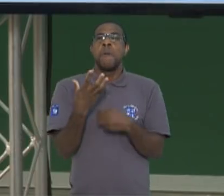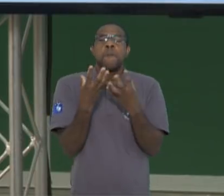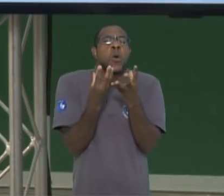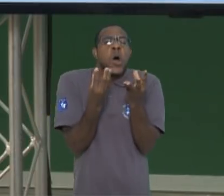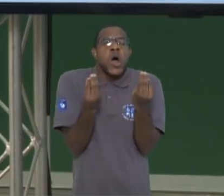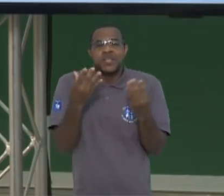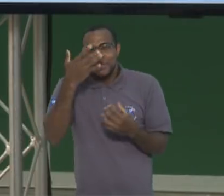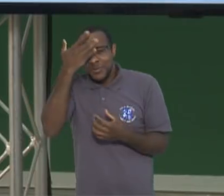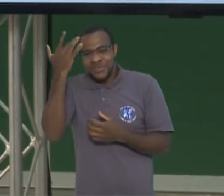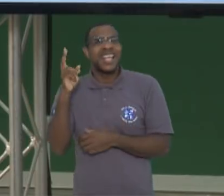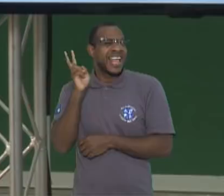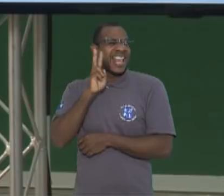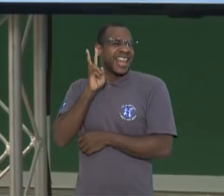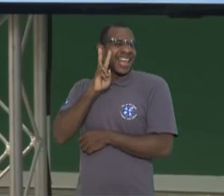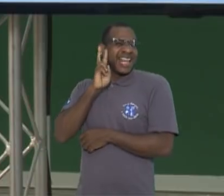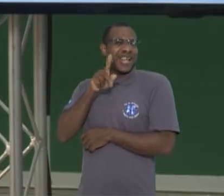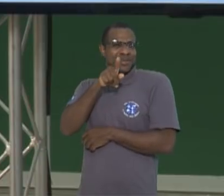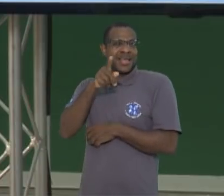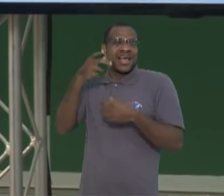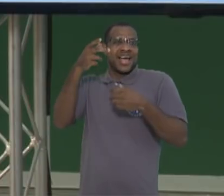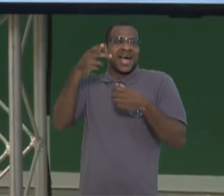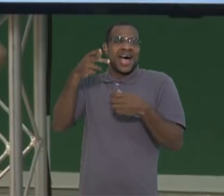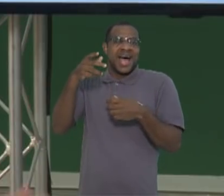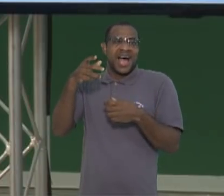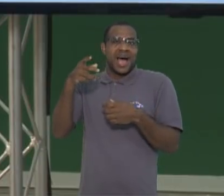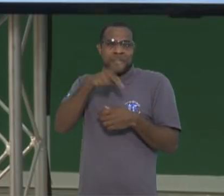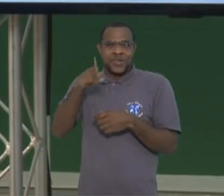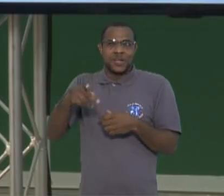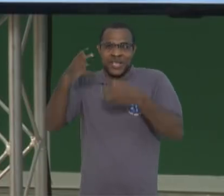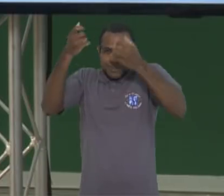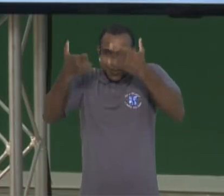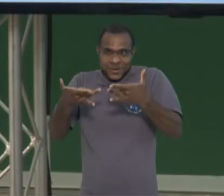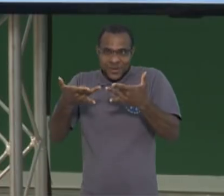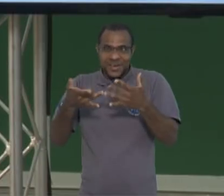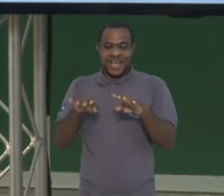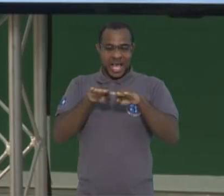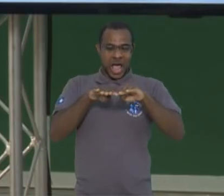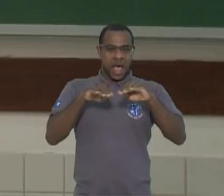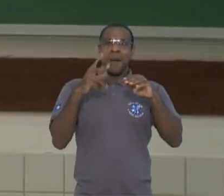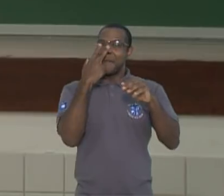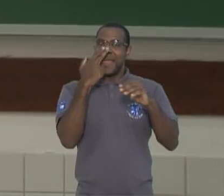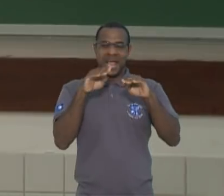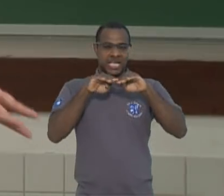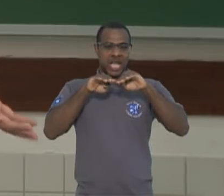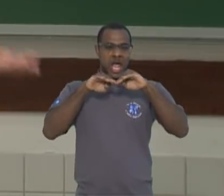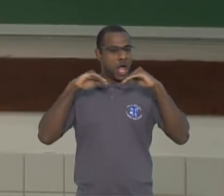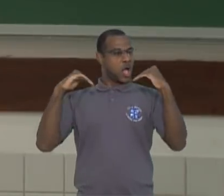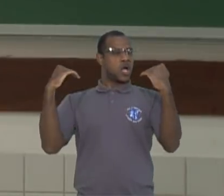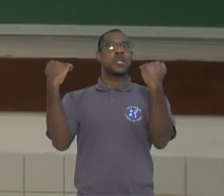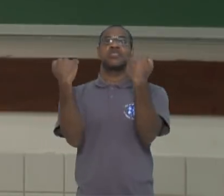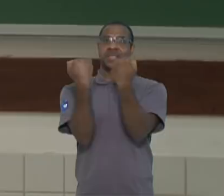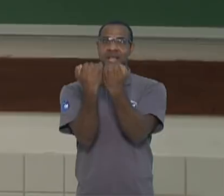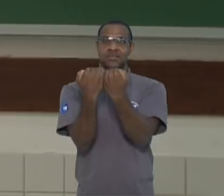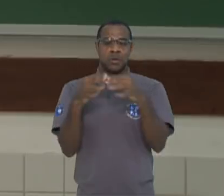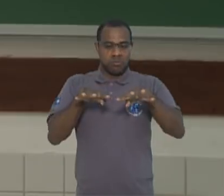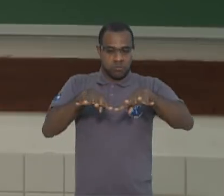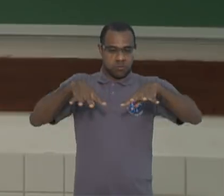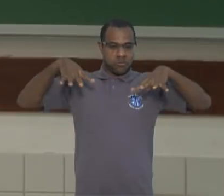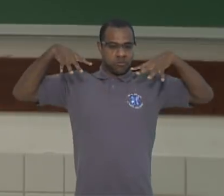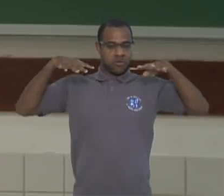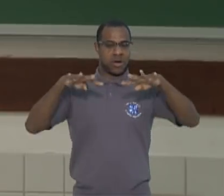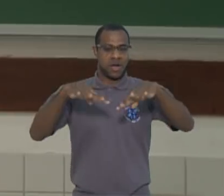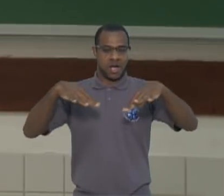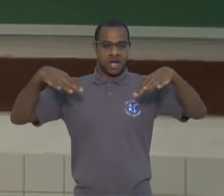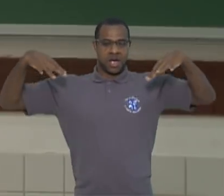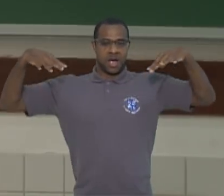que a professora comparou, né, o teatro de arena com um estádio de futebol? Né? Por quê? Porque o palco fica